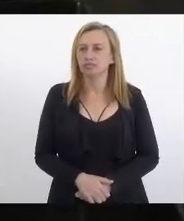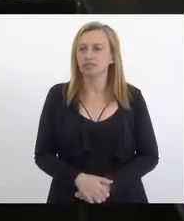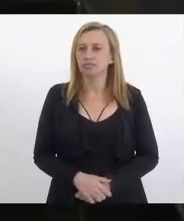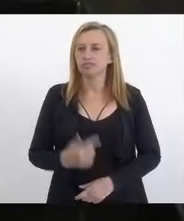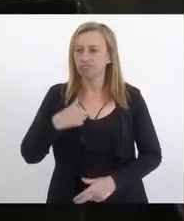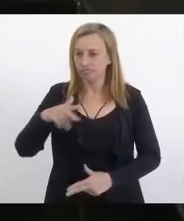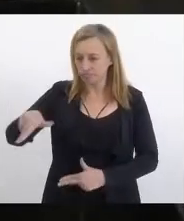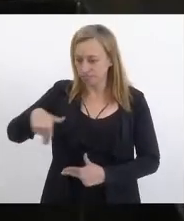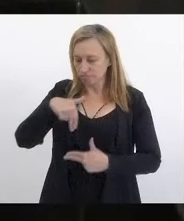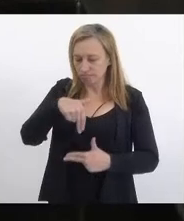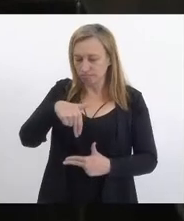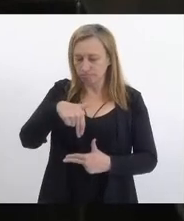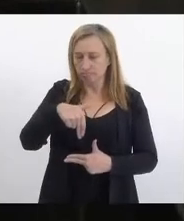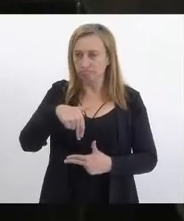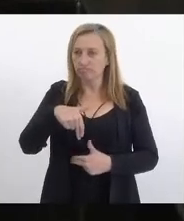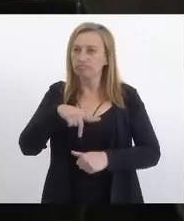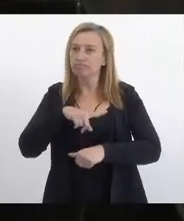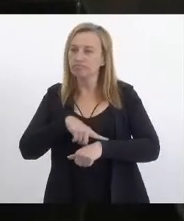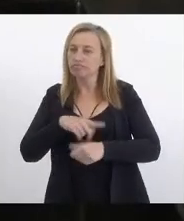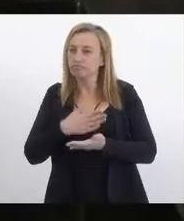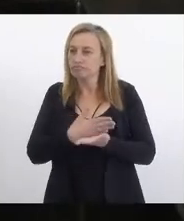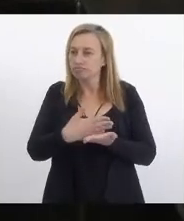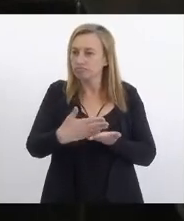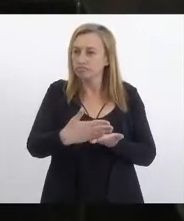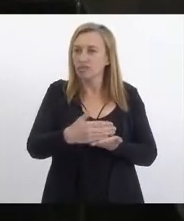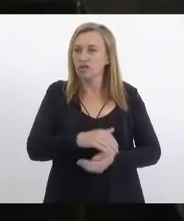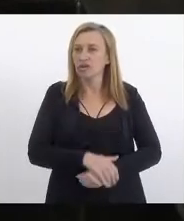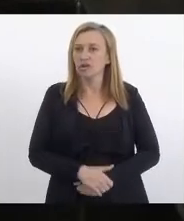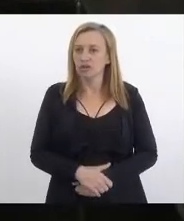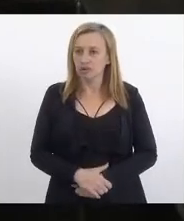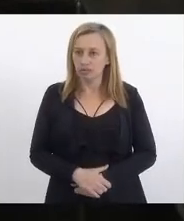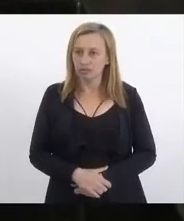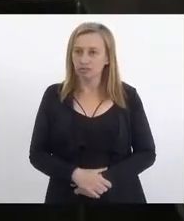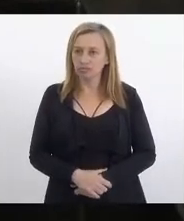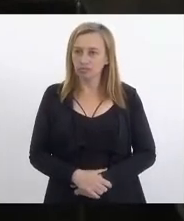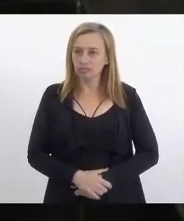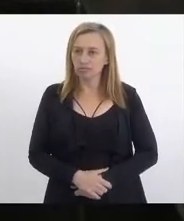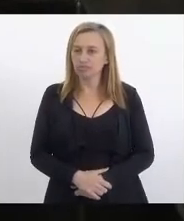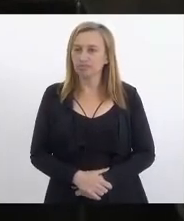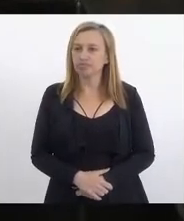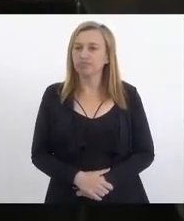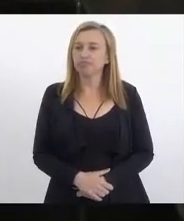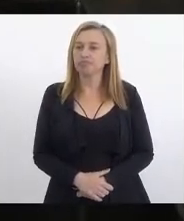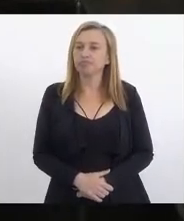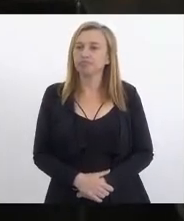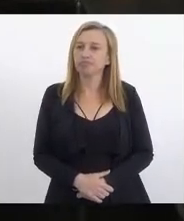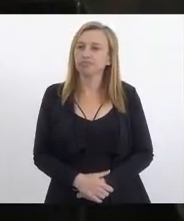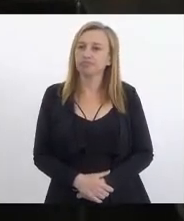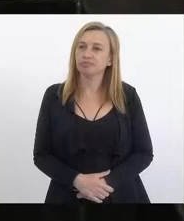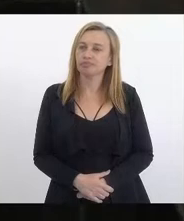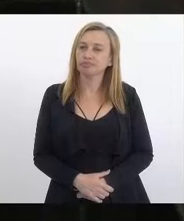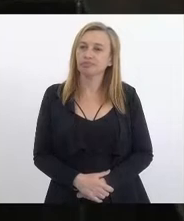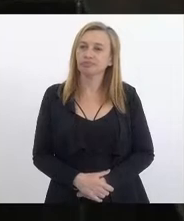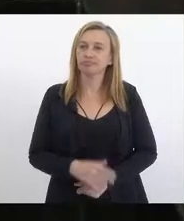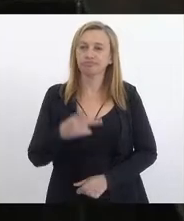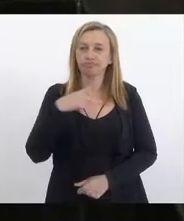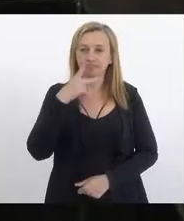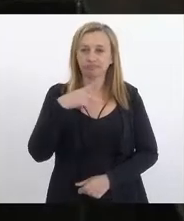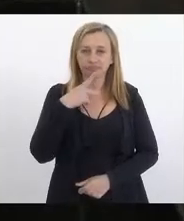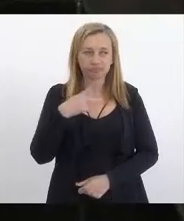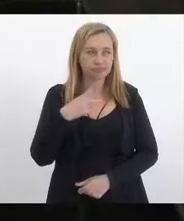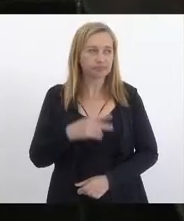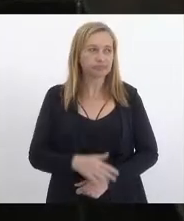Assumo a tribuna nesse expediente inicial para tratar dos